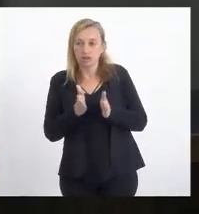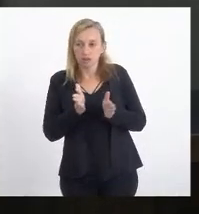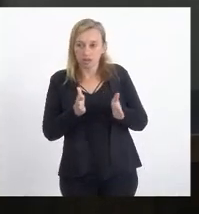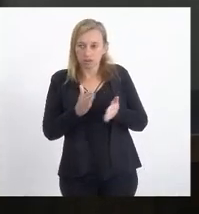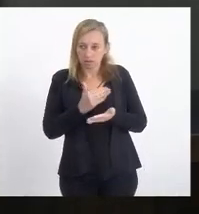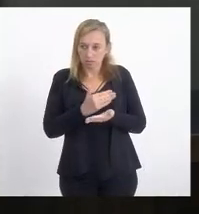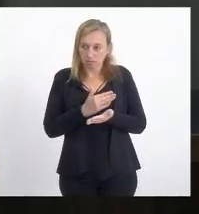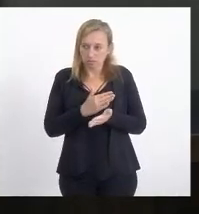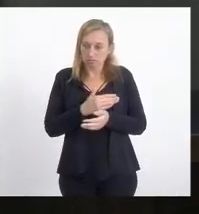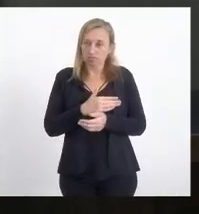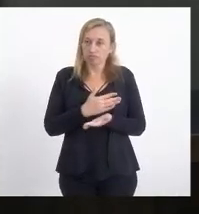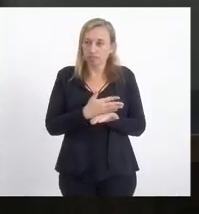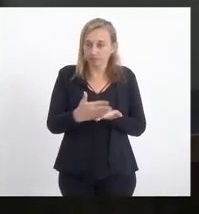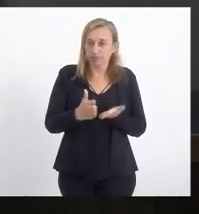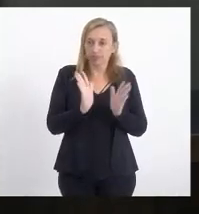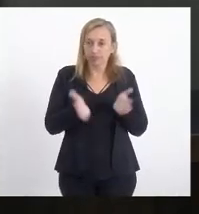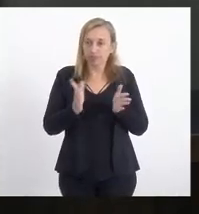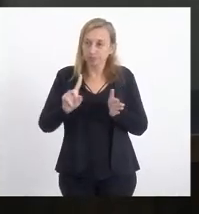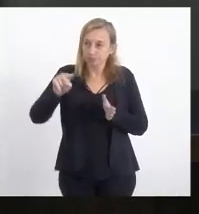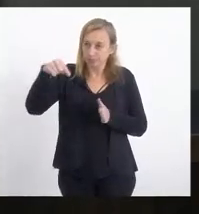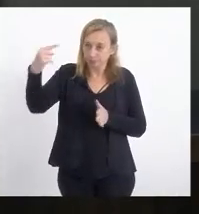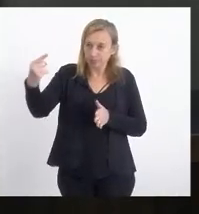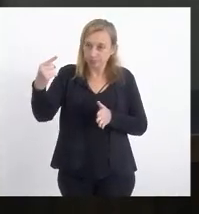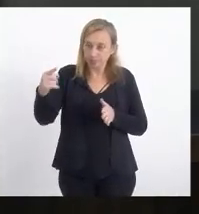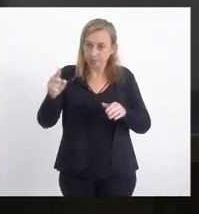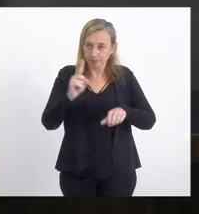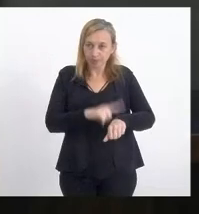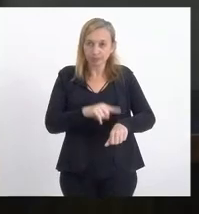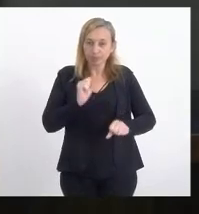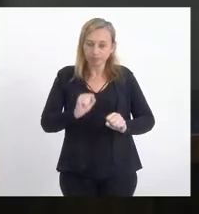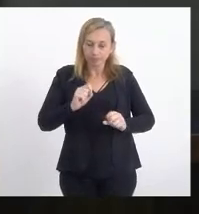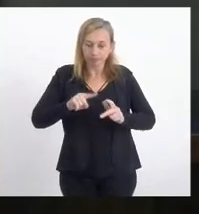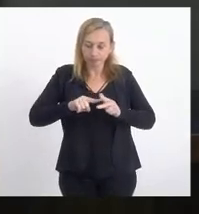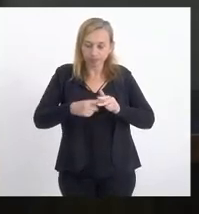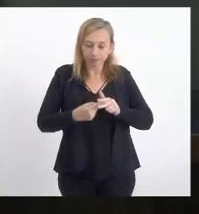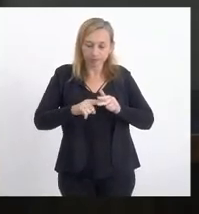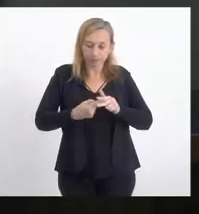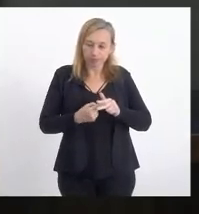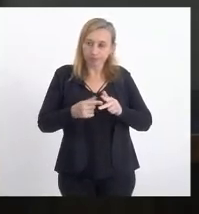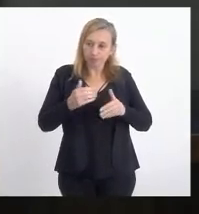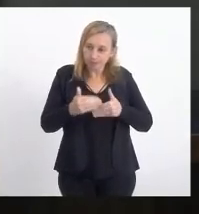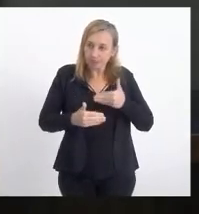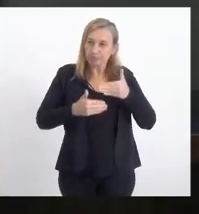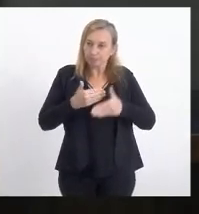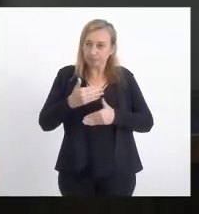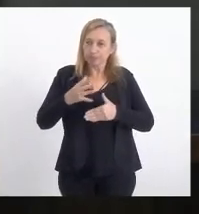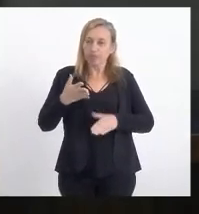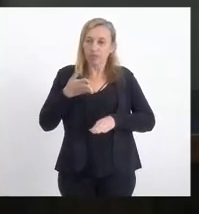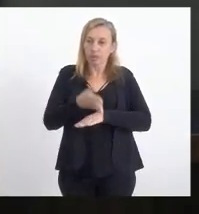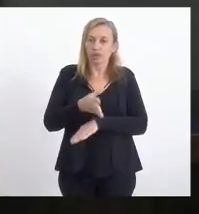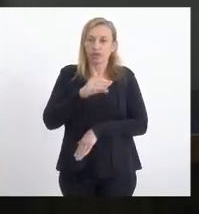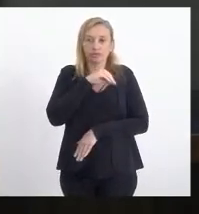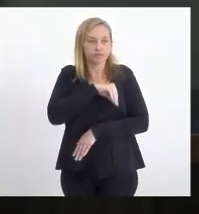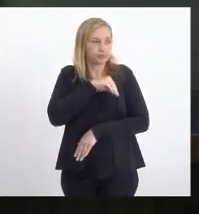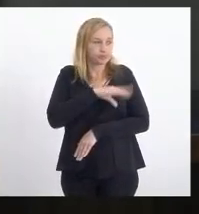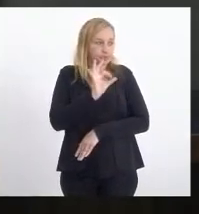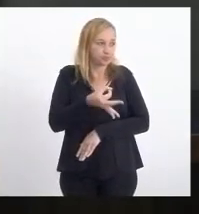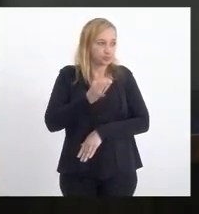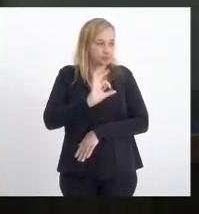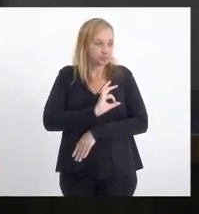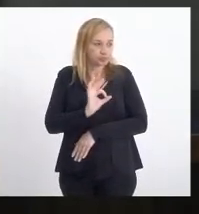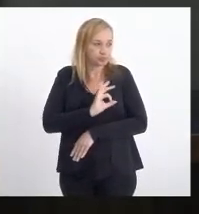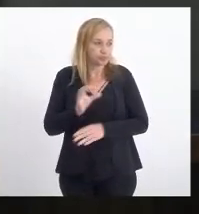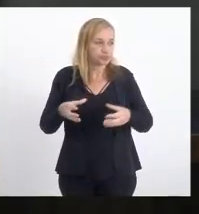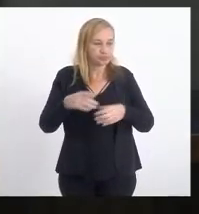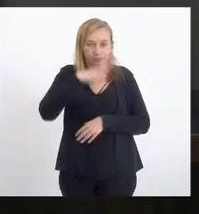agora para outras legislaturas a gente possa ir modificando gradativamente isso até que se chega um salário decente por policial